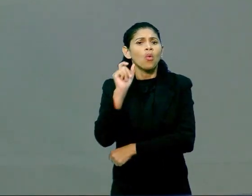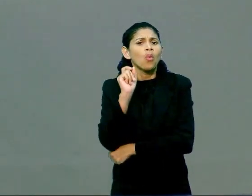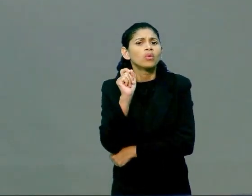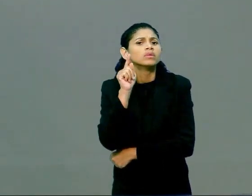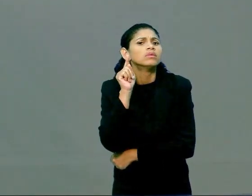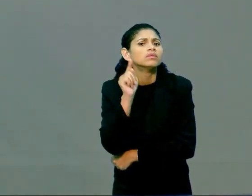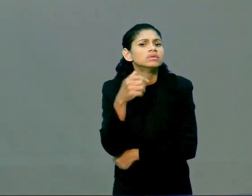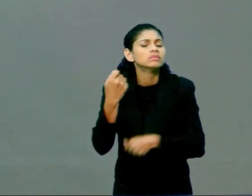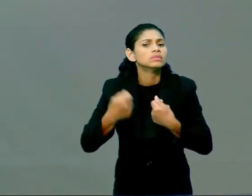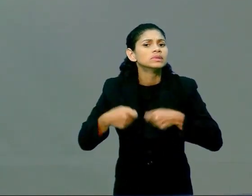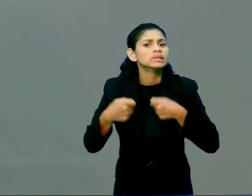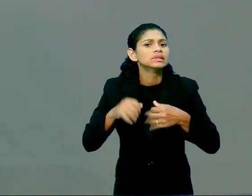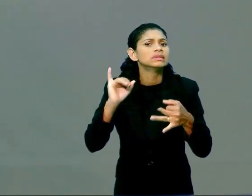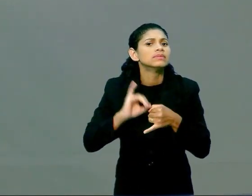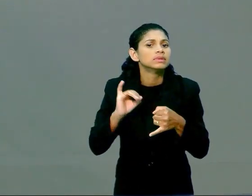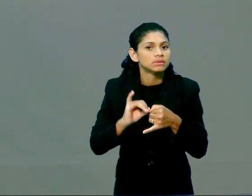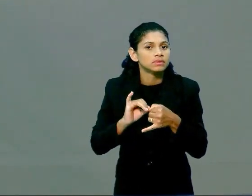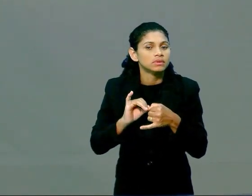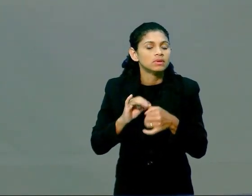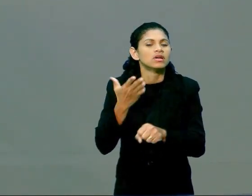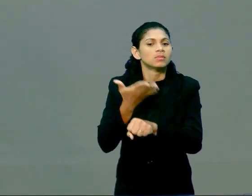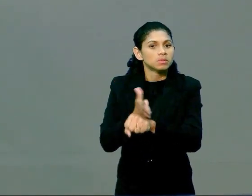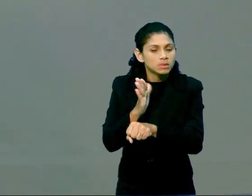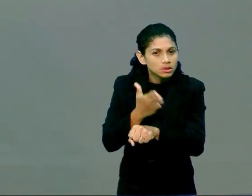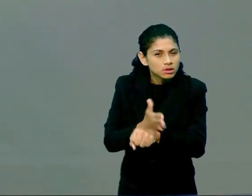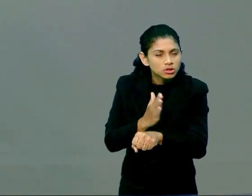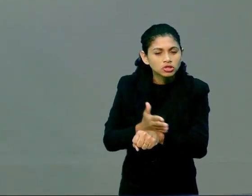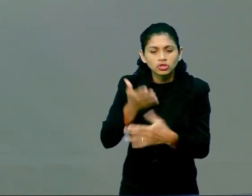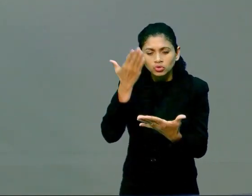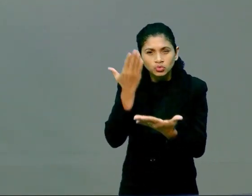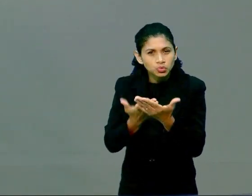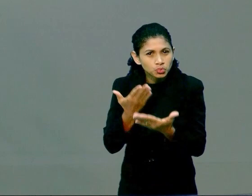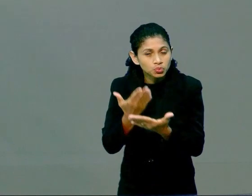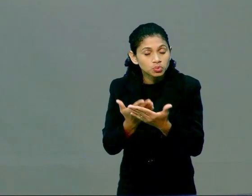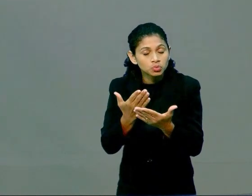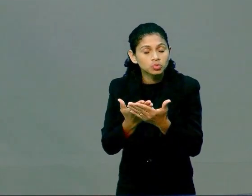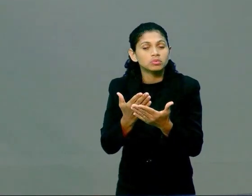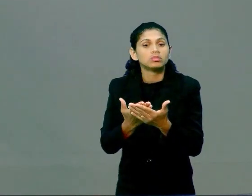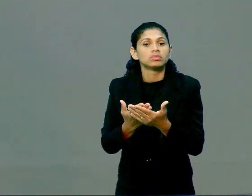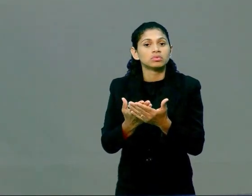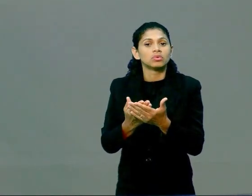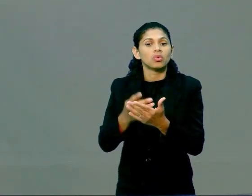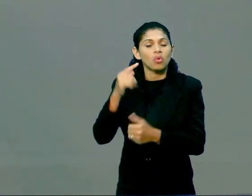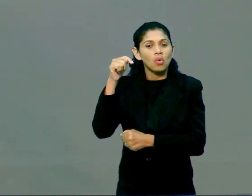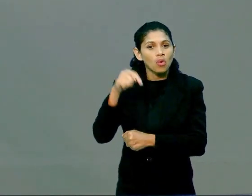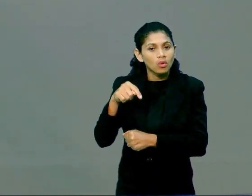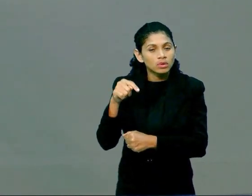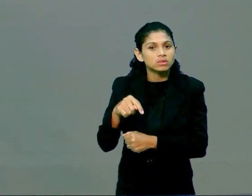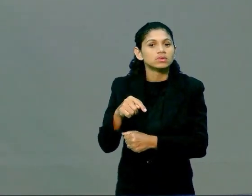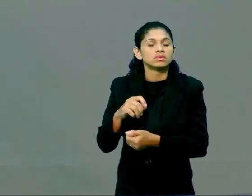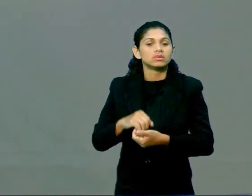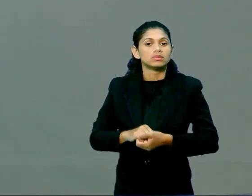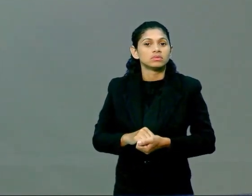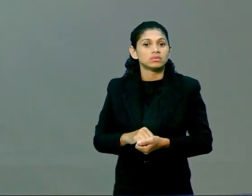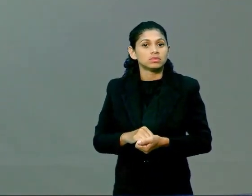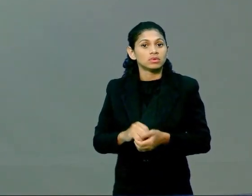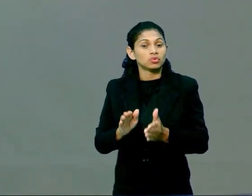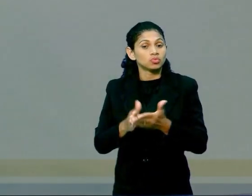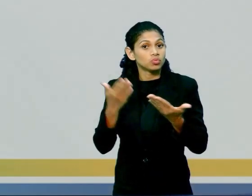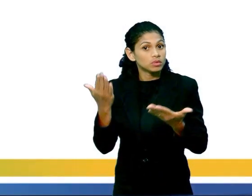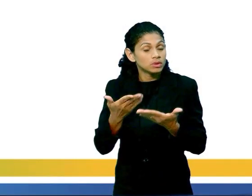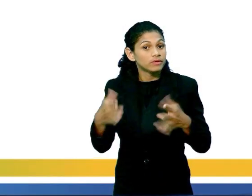fazer? Pratique bem as questões, tanto as que foram resolvidas aqui, como a do seu livro. E não se